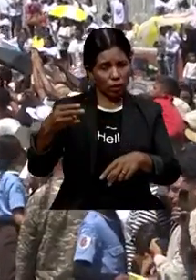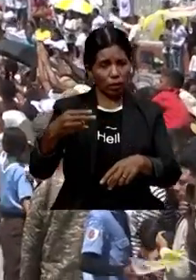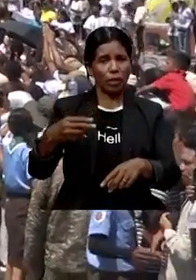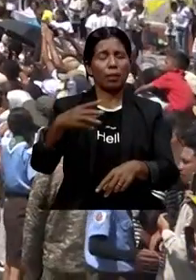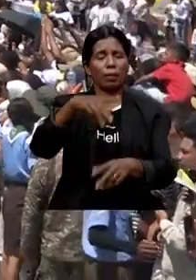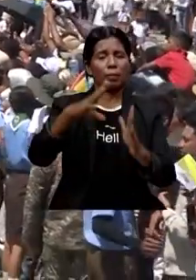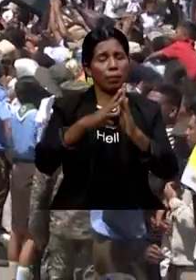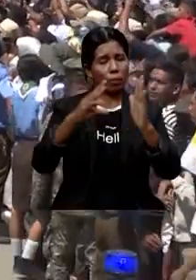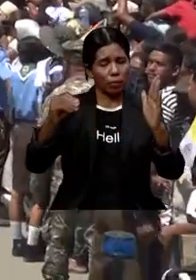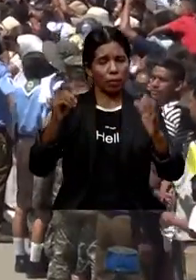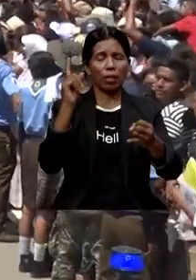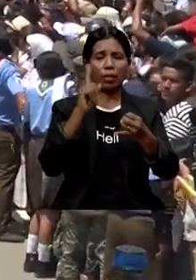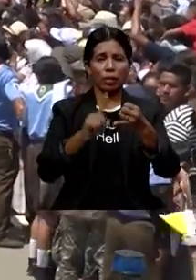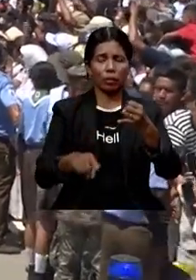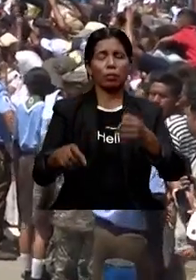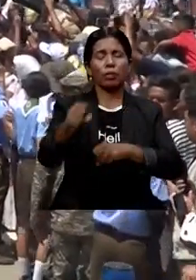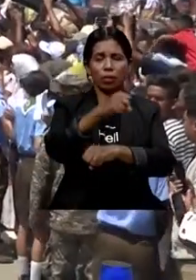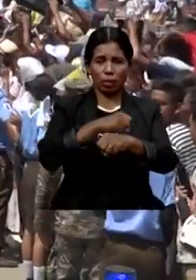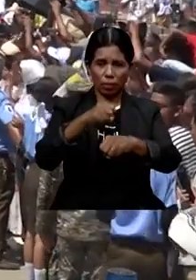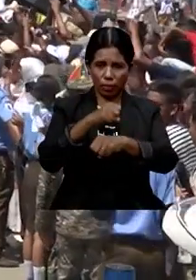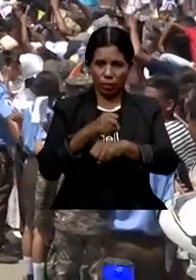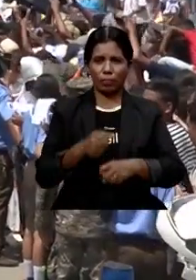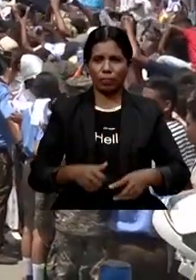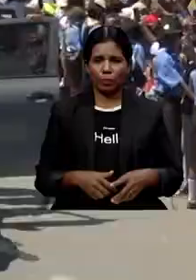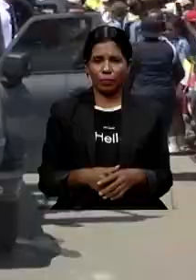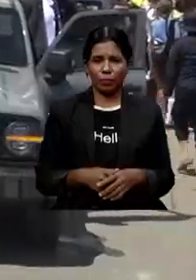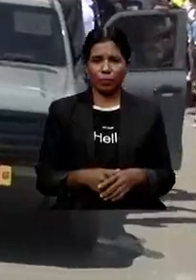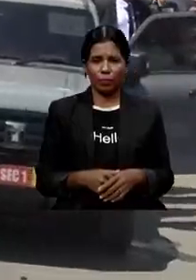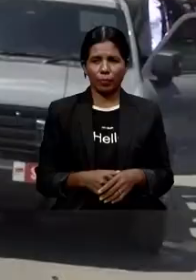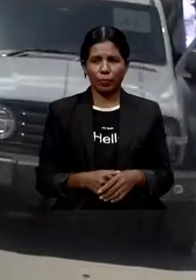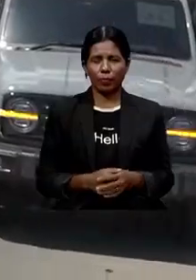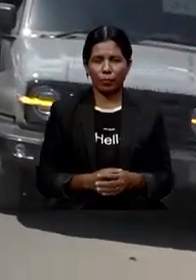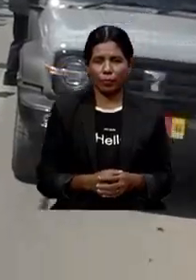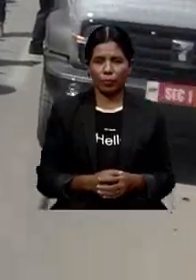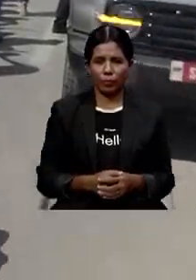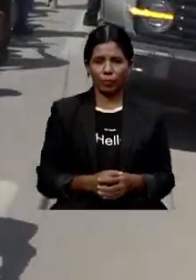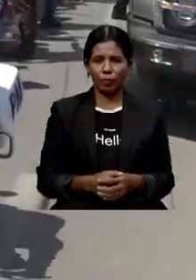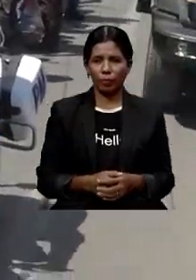Guiné, no Ikus Mak, Singapura, Efizenia Babu, Dilma Suzeti, GMN.